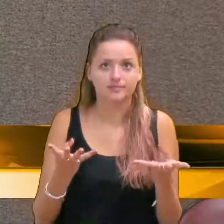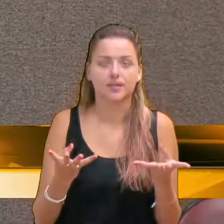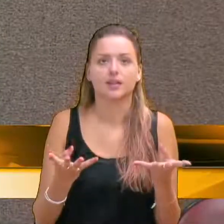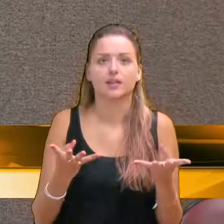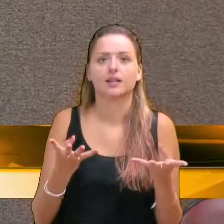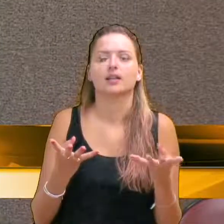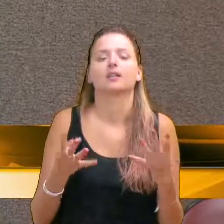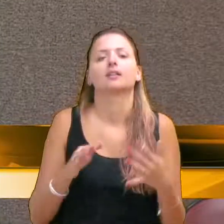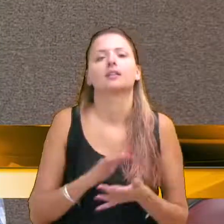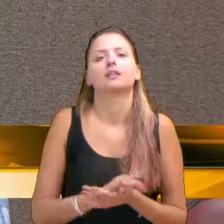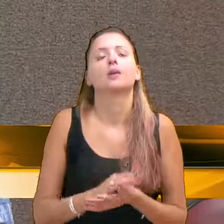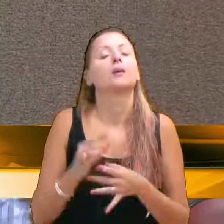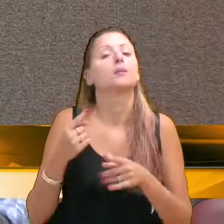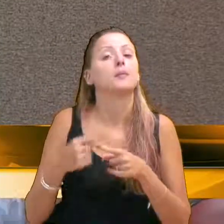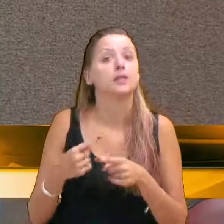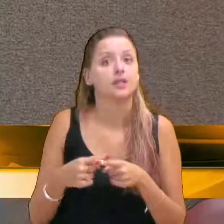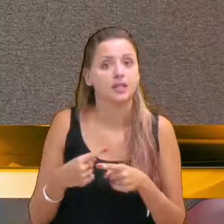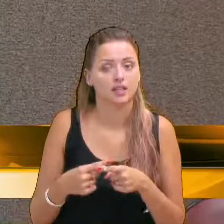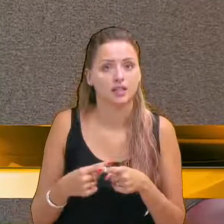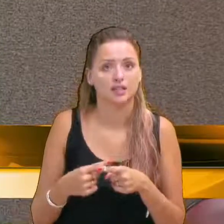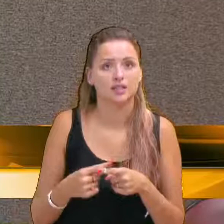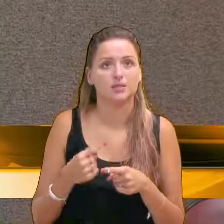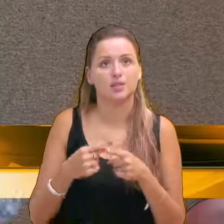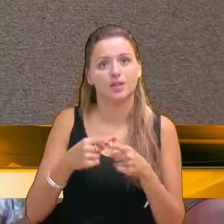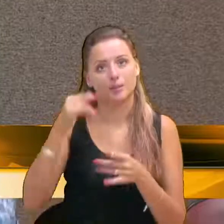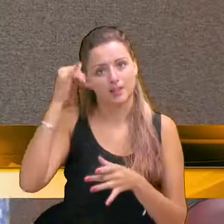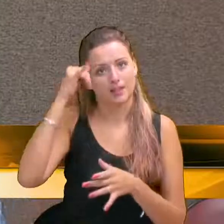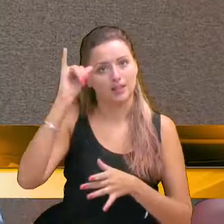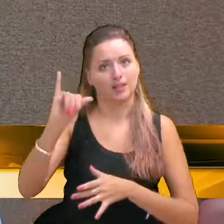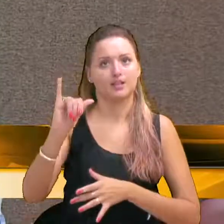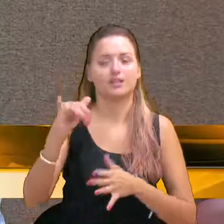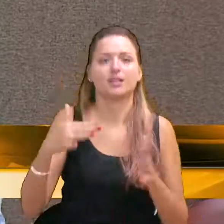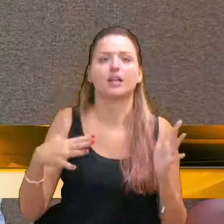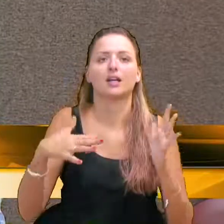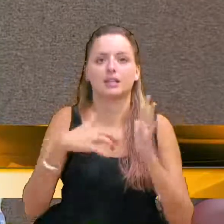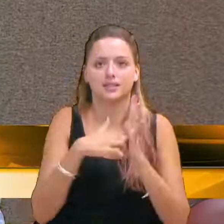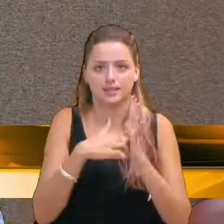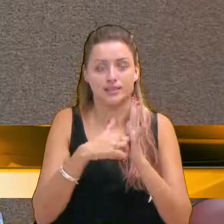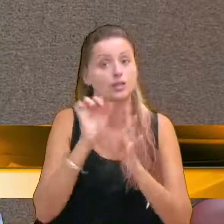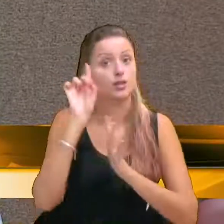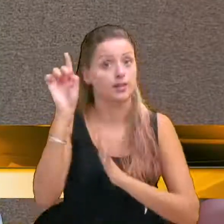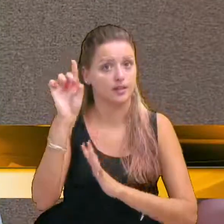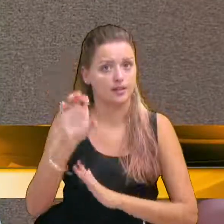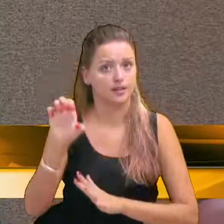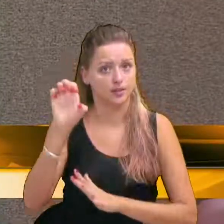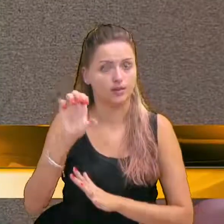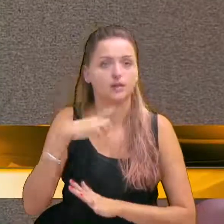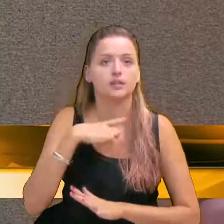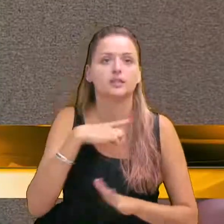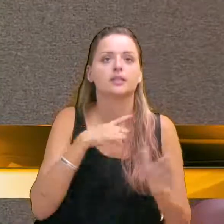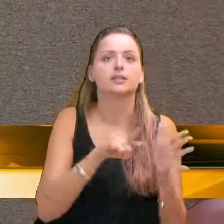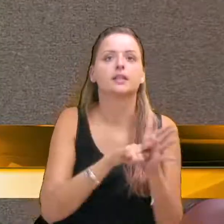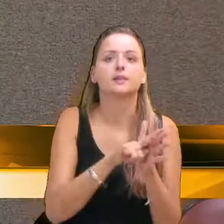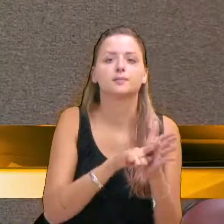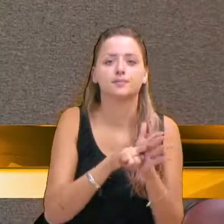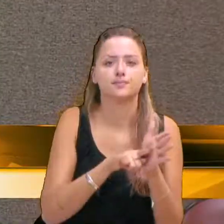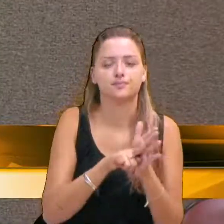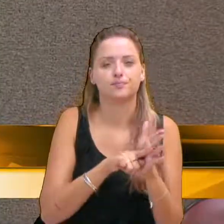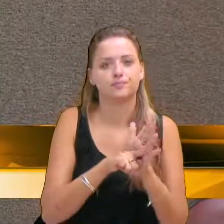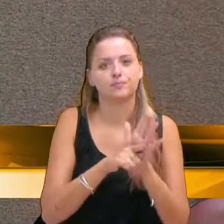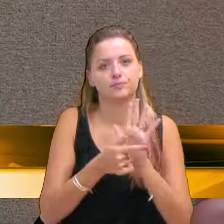sentido. Por quê? Porque justamente para evitar os acidentes. Tem uma pesquisa que foi